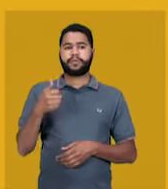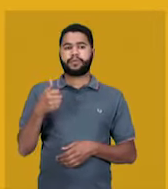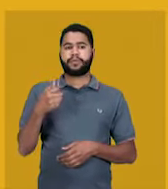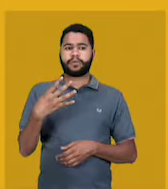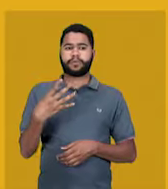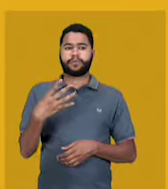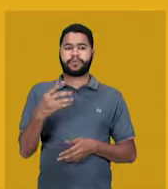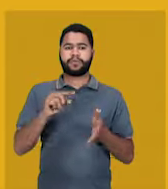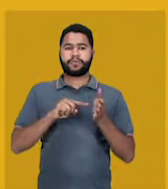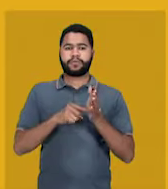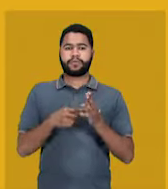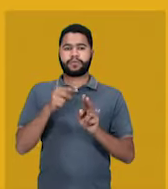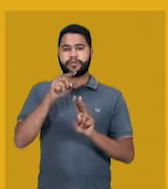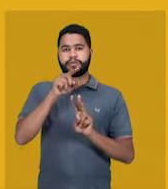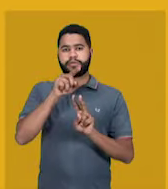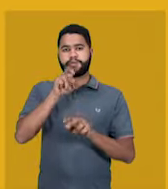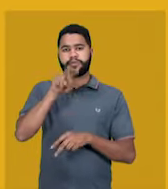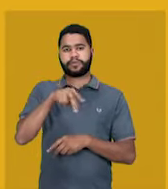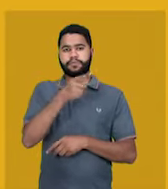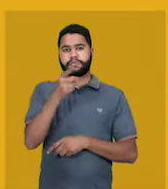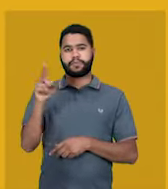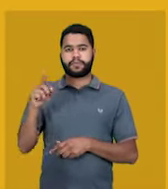14 vezes π.